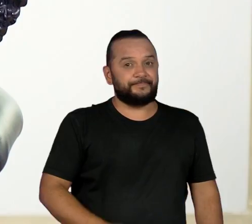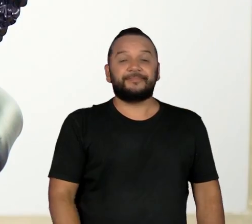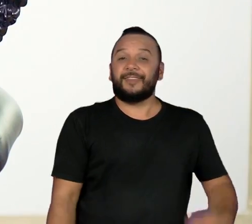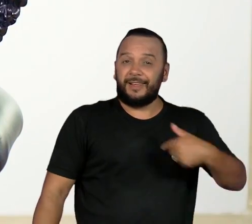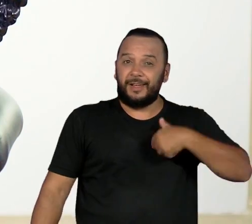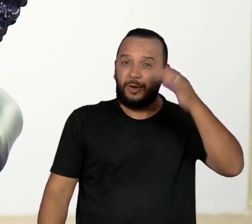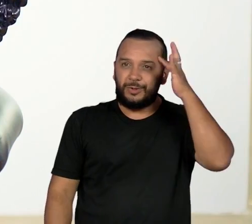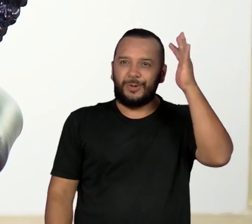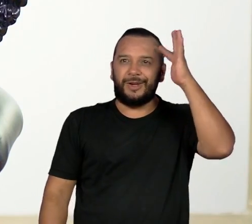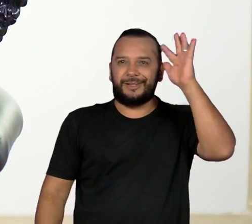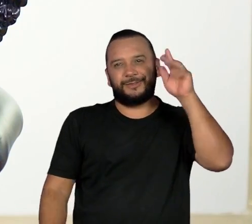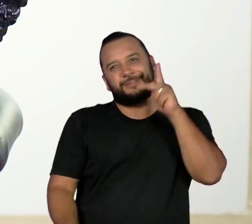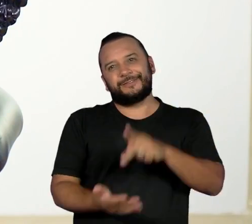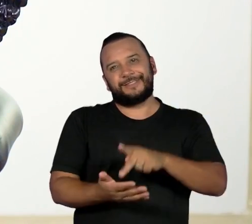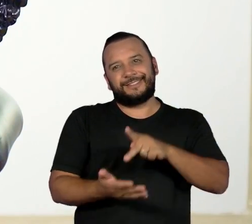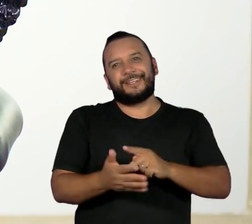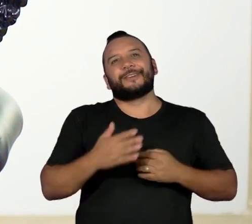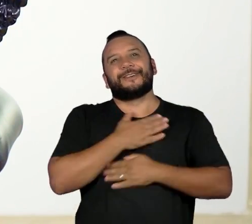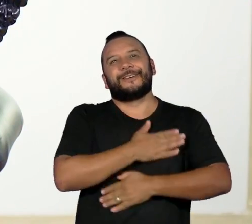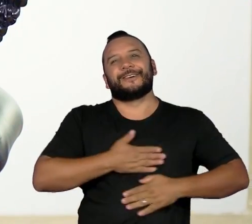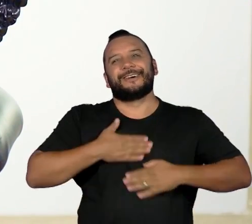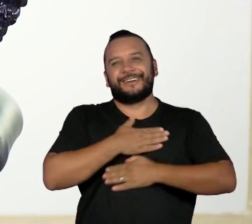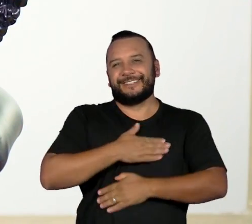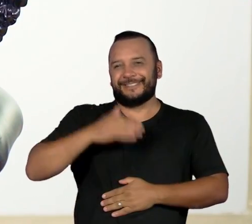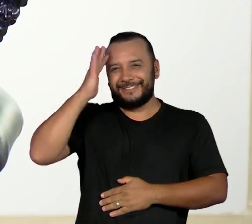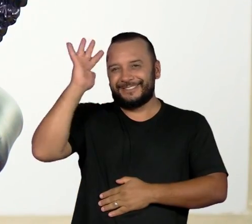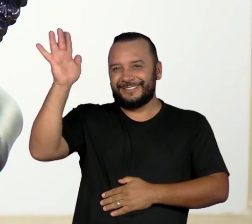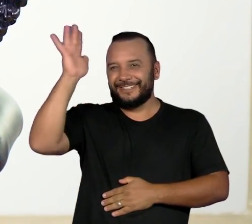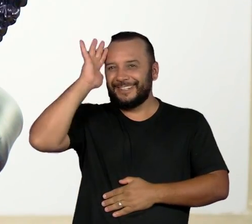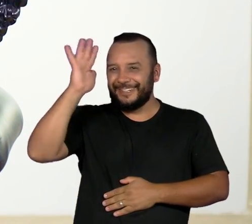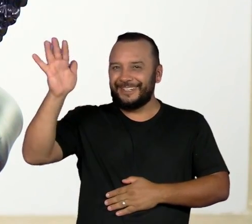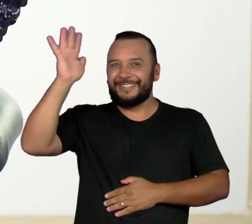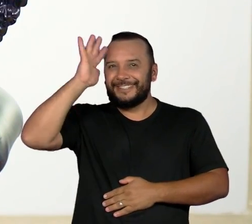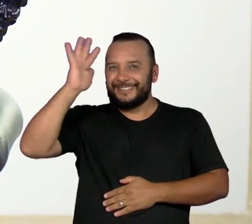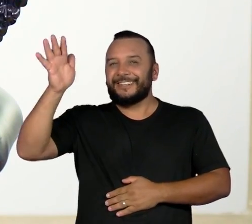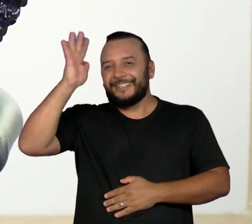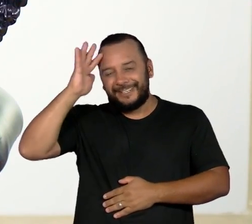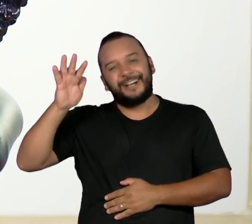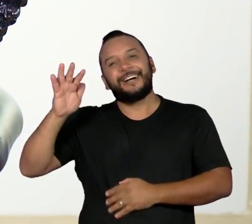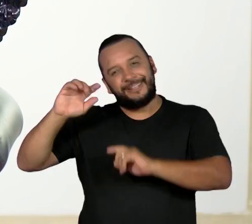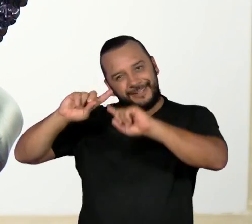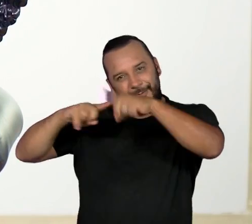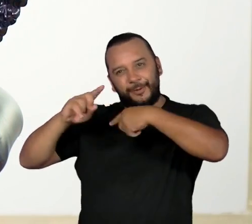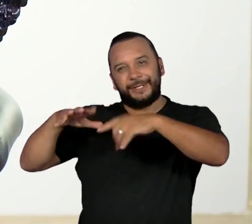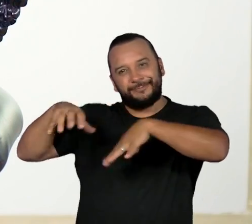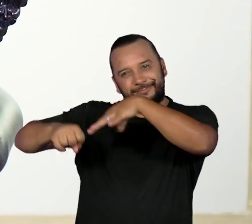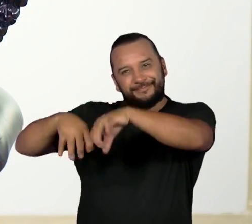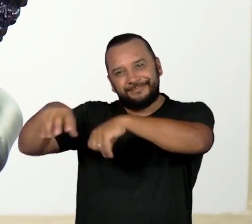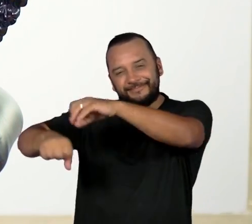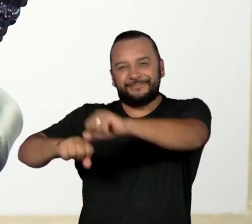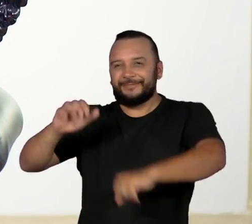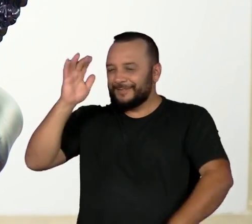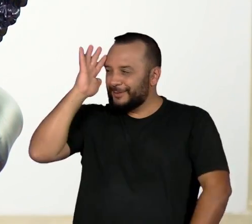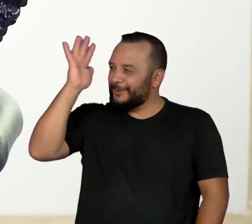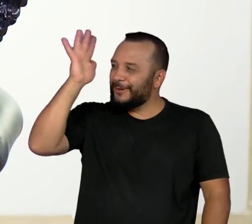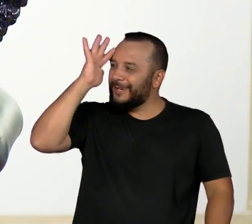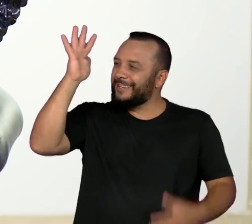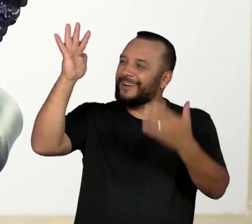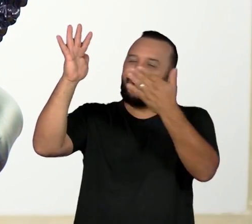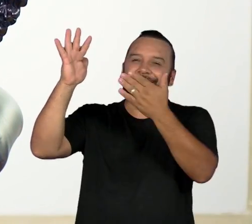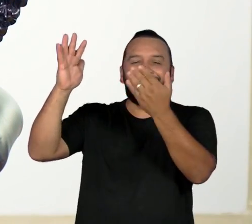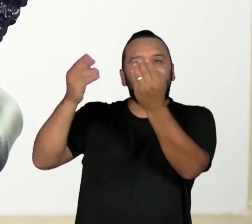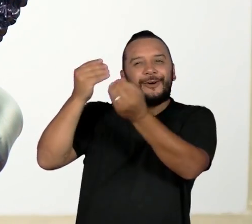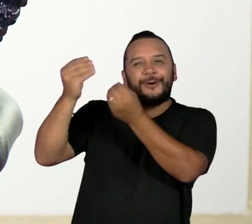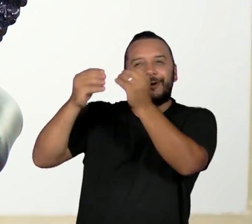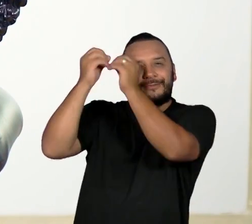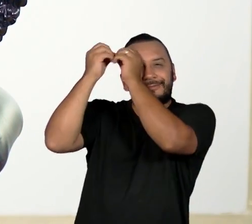sonhador, a verdade é essa, eu gosto de sonhar. Eu gosto de sonhar e aí a gente já consegue concretizar. Mas o sonhar já idealizando o que é que a gente